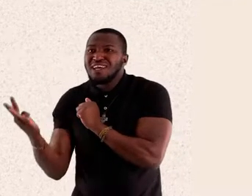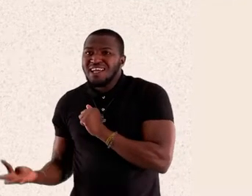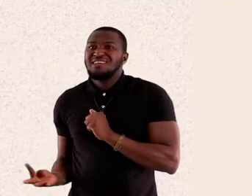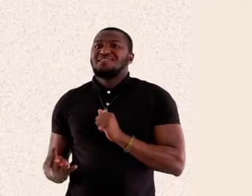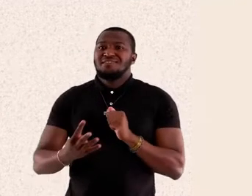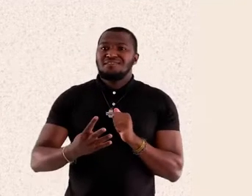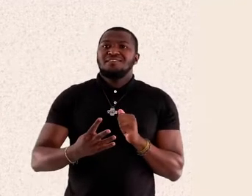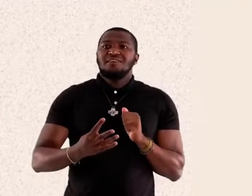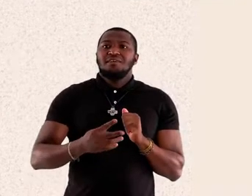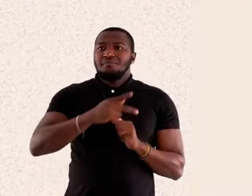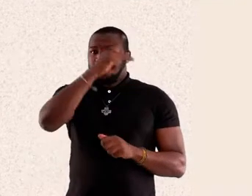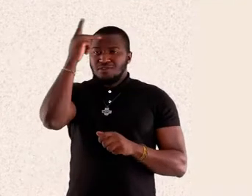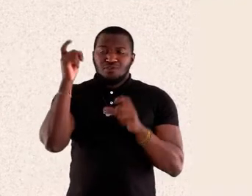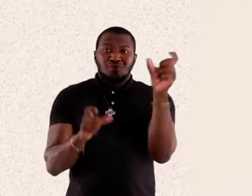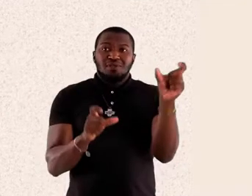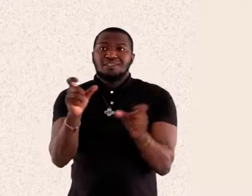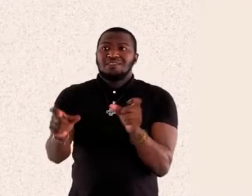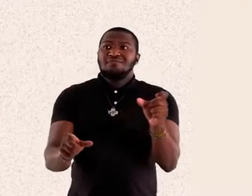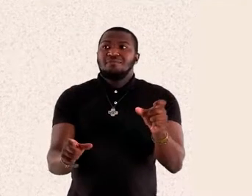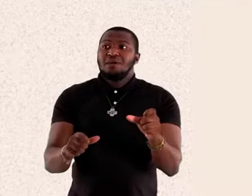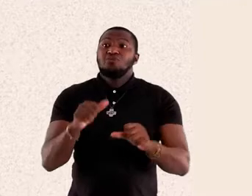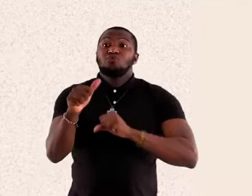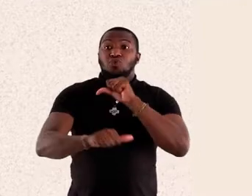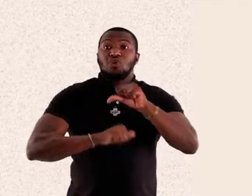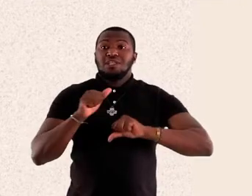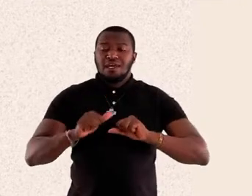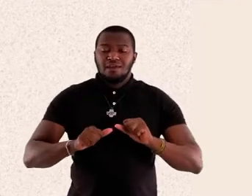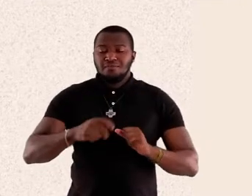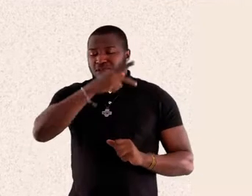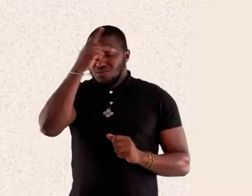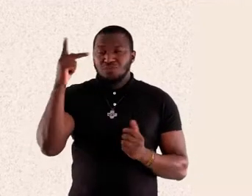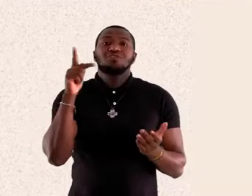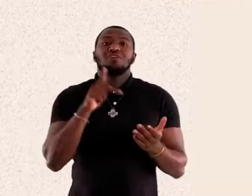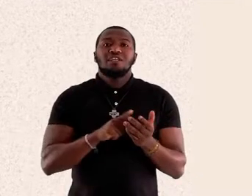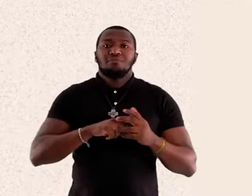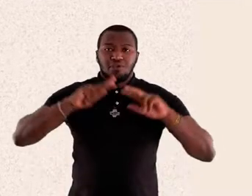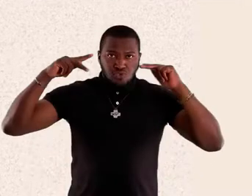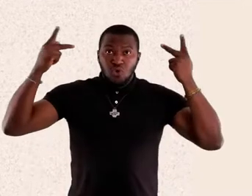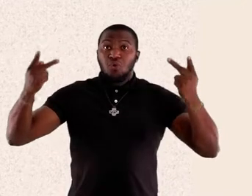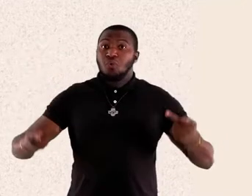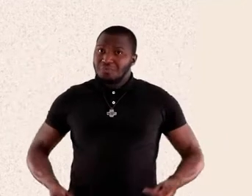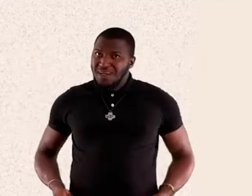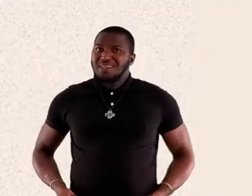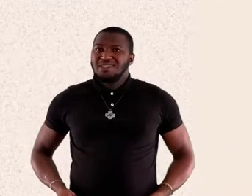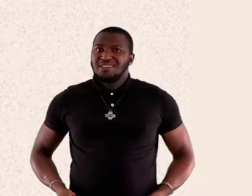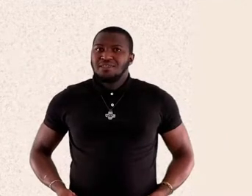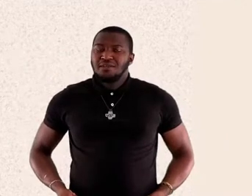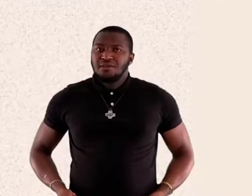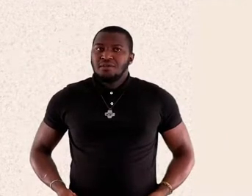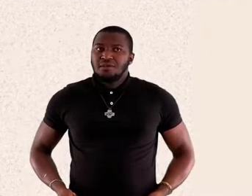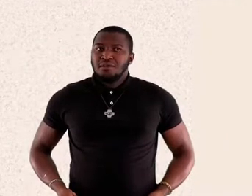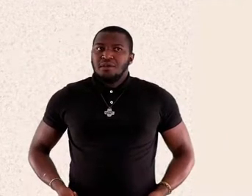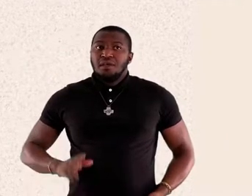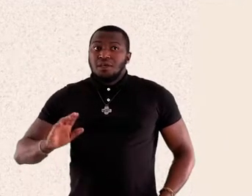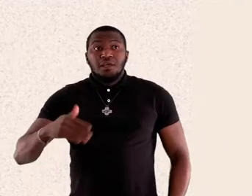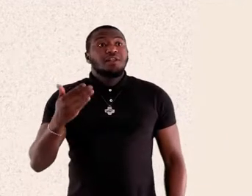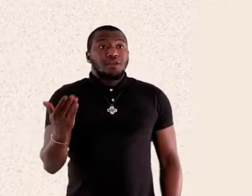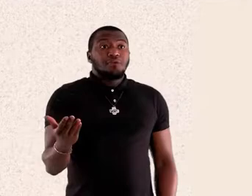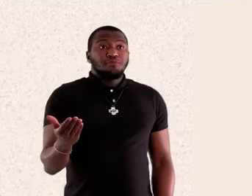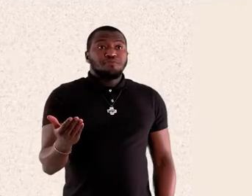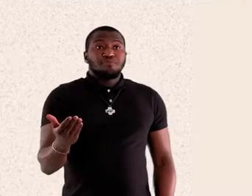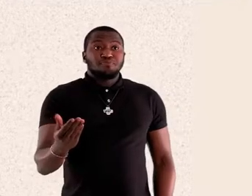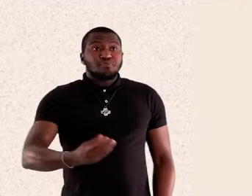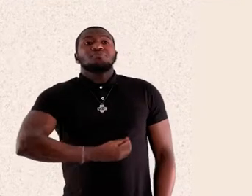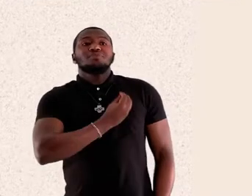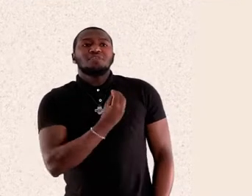para nos tornar humanos bom então essa questão de